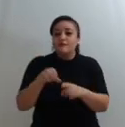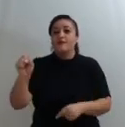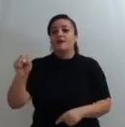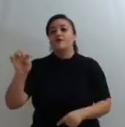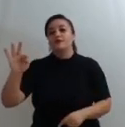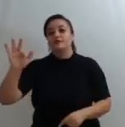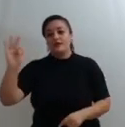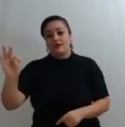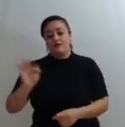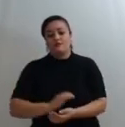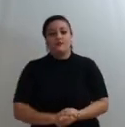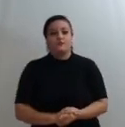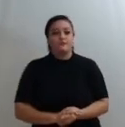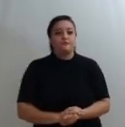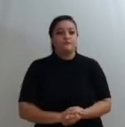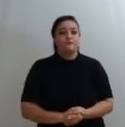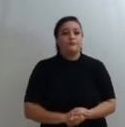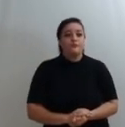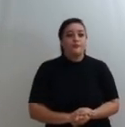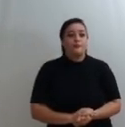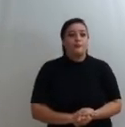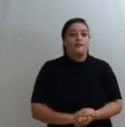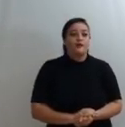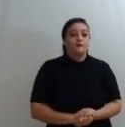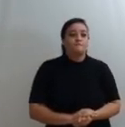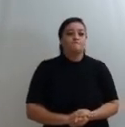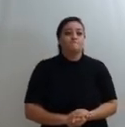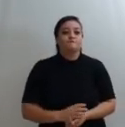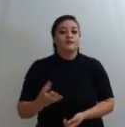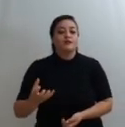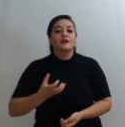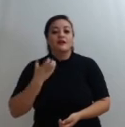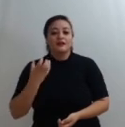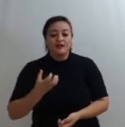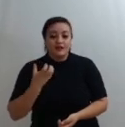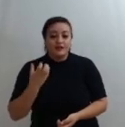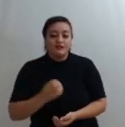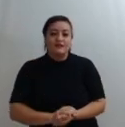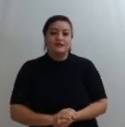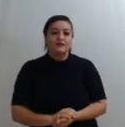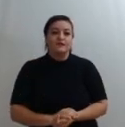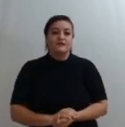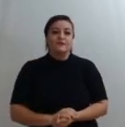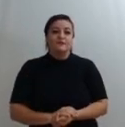Venho, por fim, requerer que vossas excelências